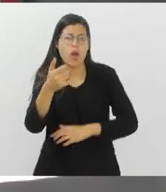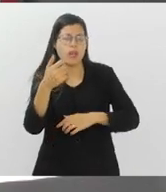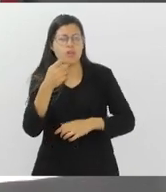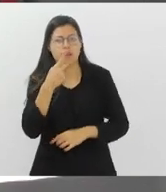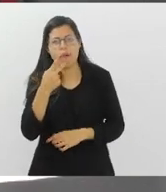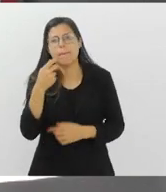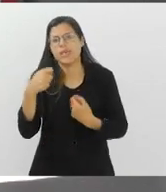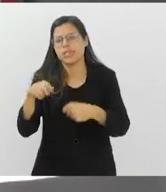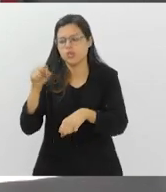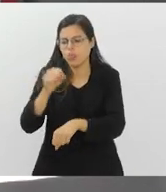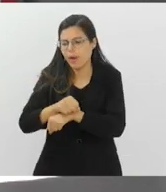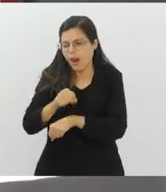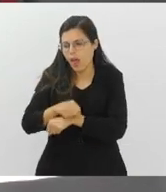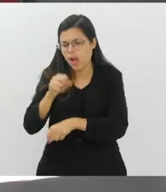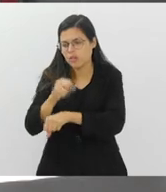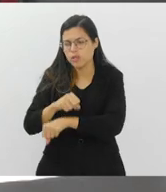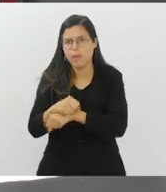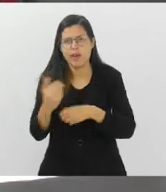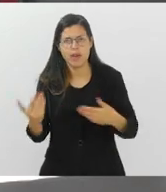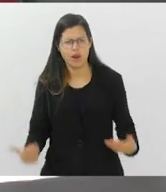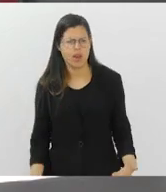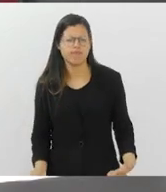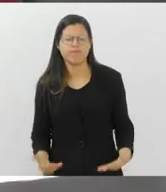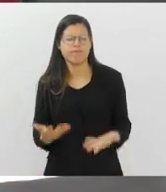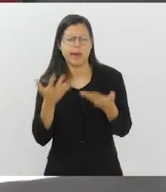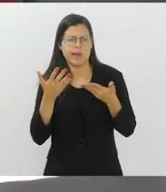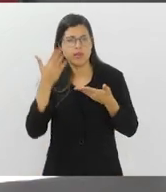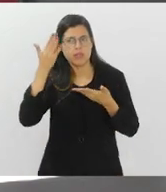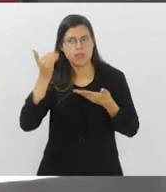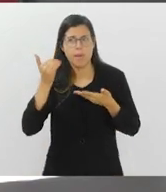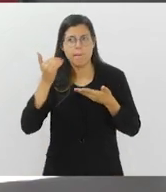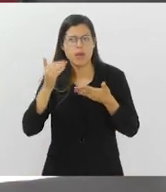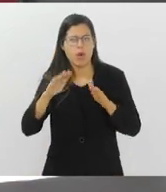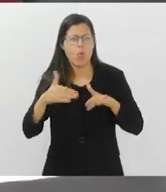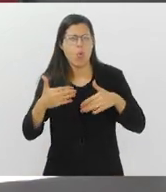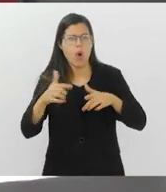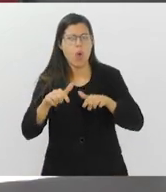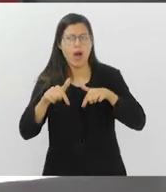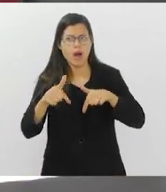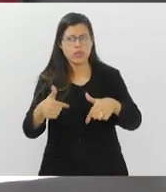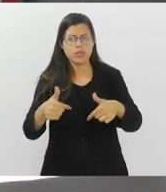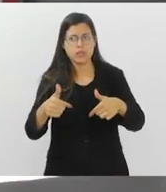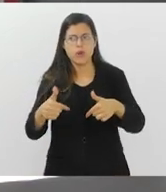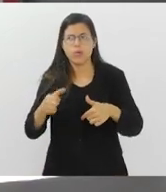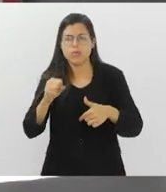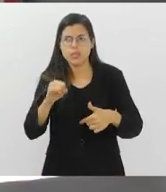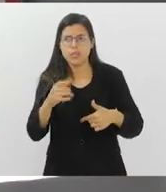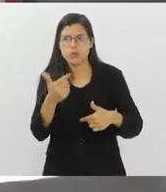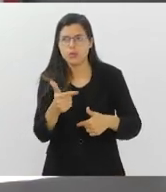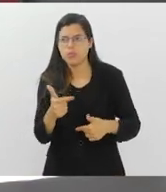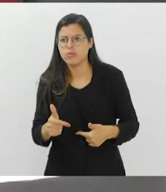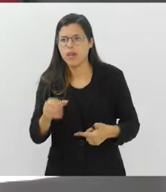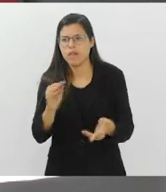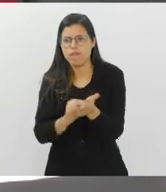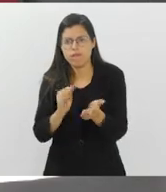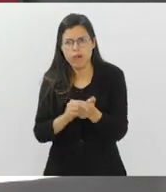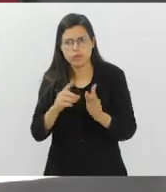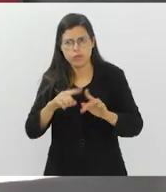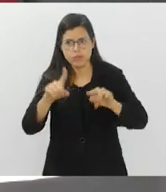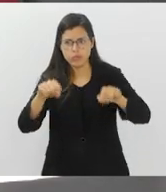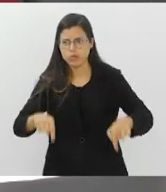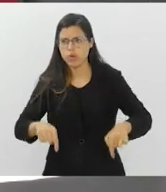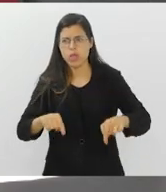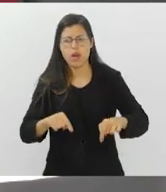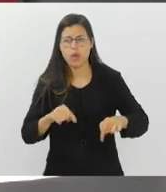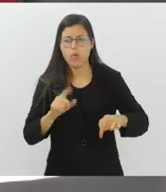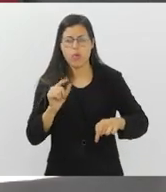a senhora tem que esperar, a senhora tem que esperar. Gostaria de saber que plano de ação a gente pode traçar, se não tem, se é por falta de funcionário, seja qual for, o